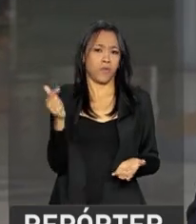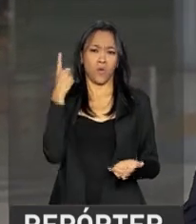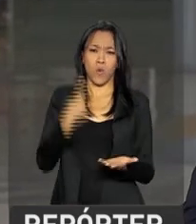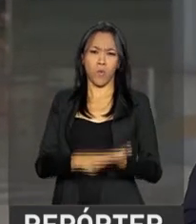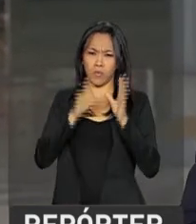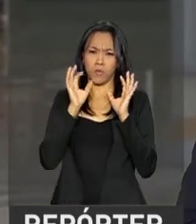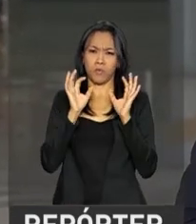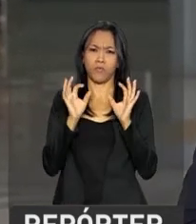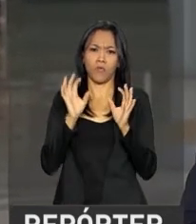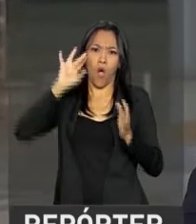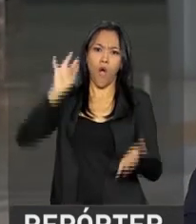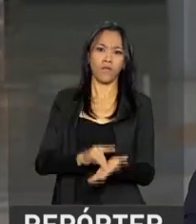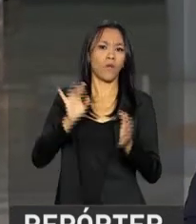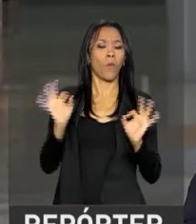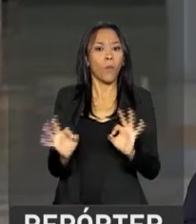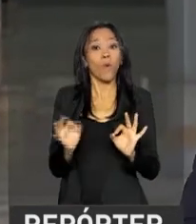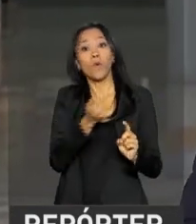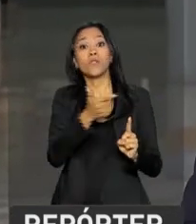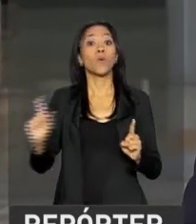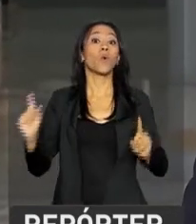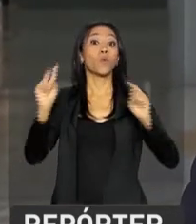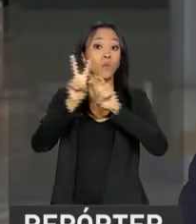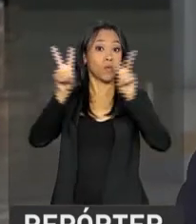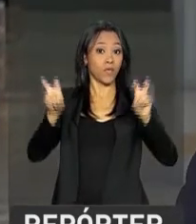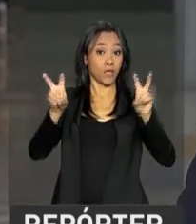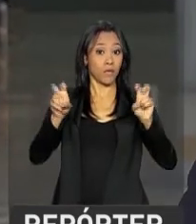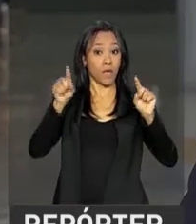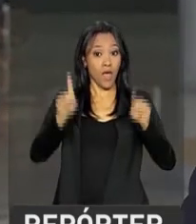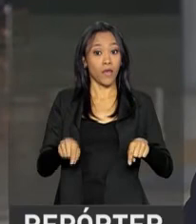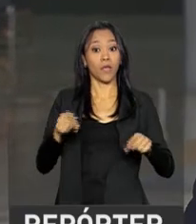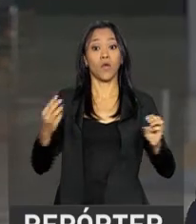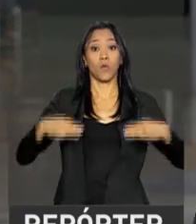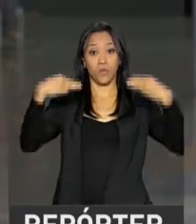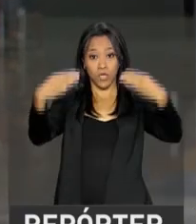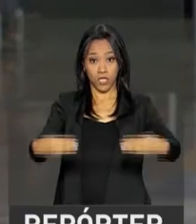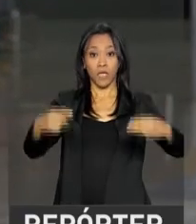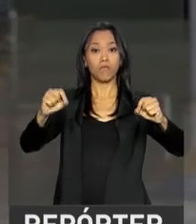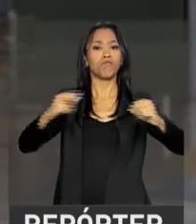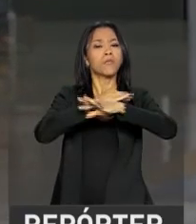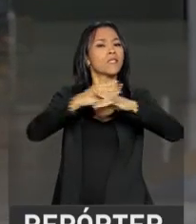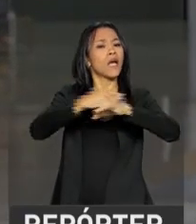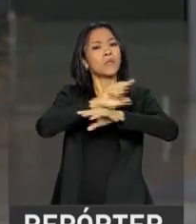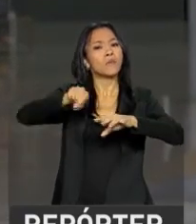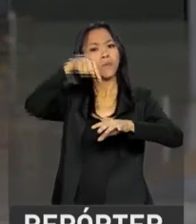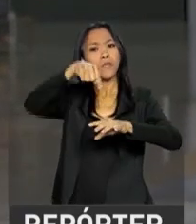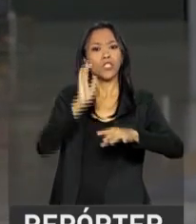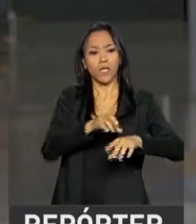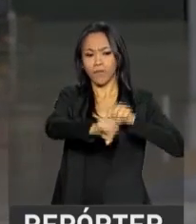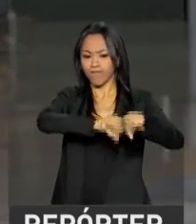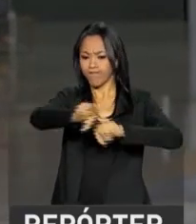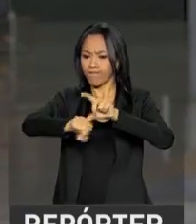oficiais e agora sim esse outro assunto que você falou é que o ministério das cidades é pré selecionou